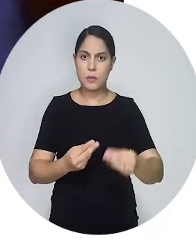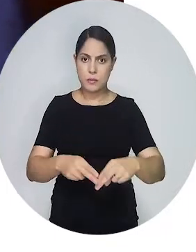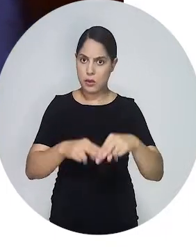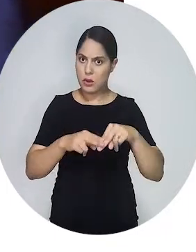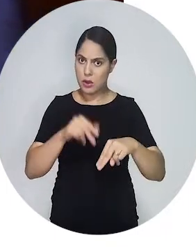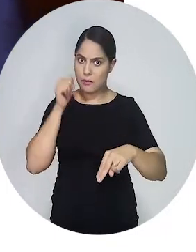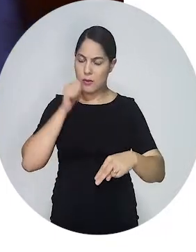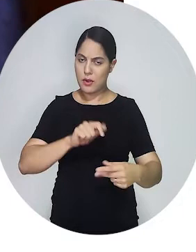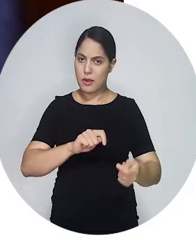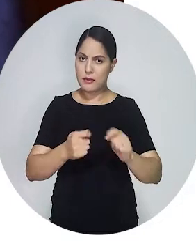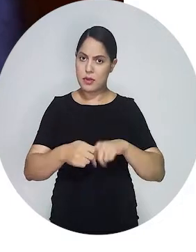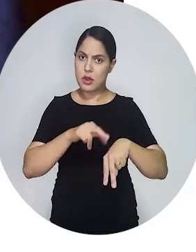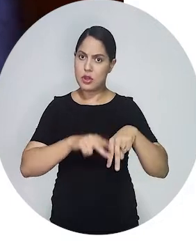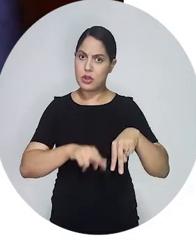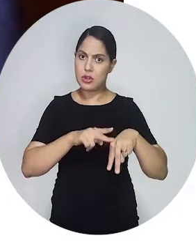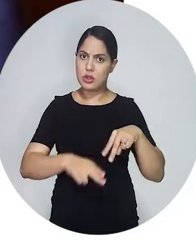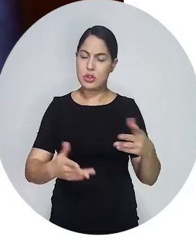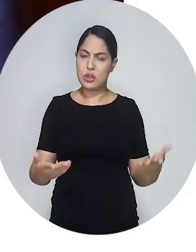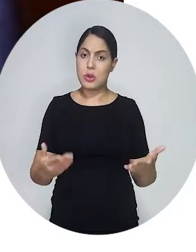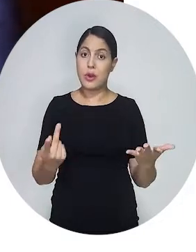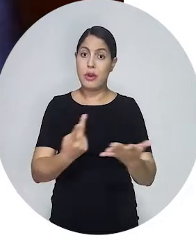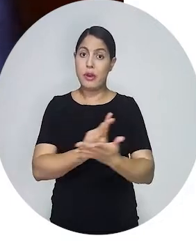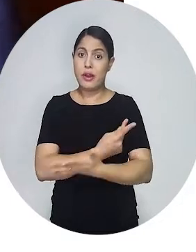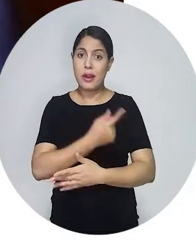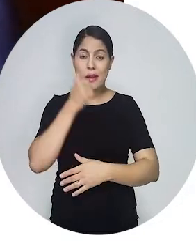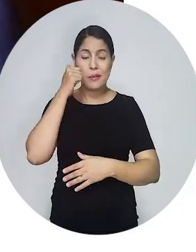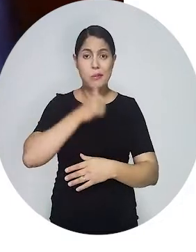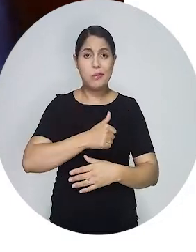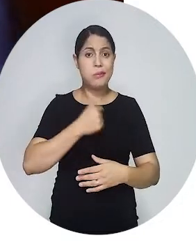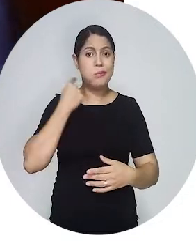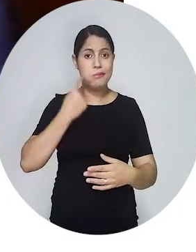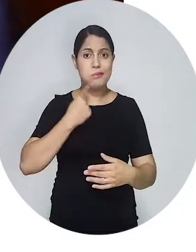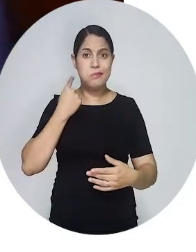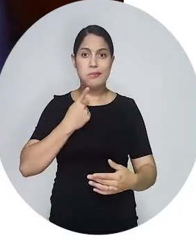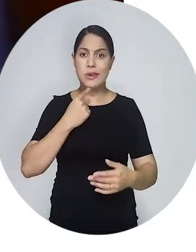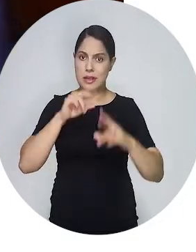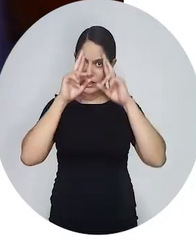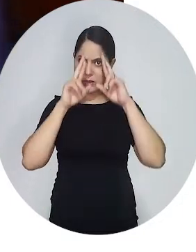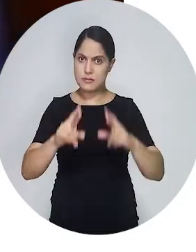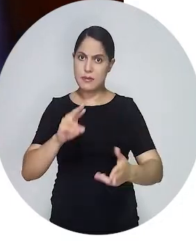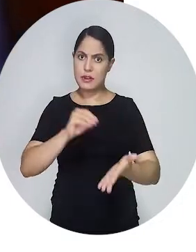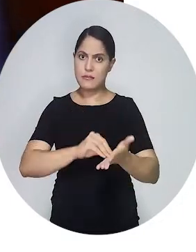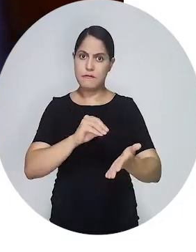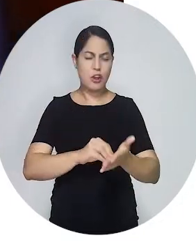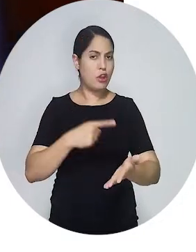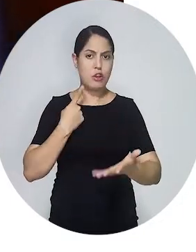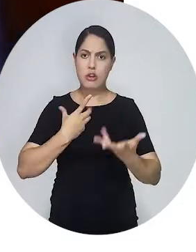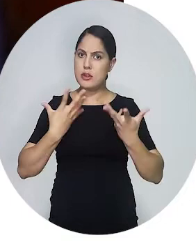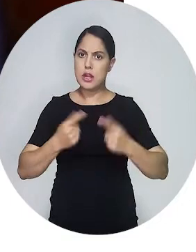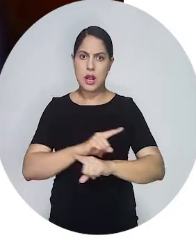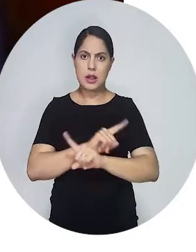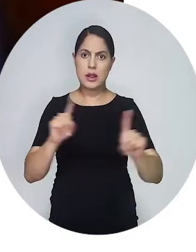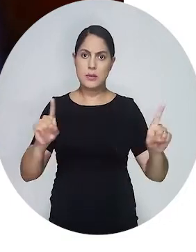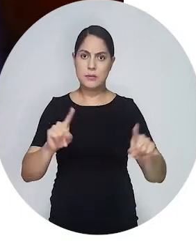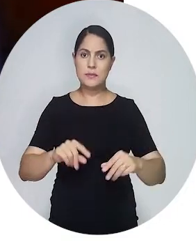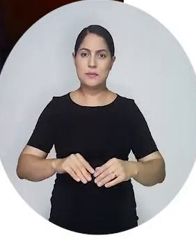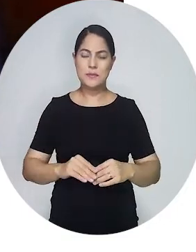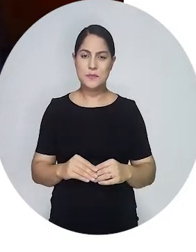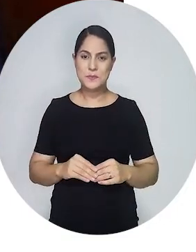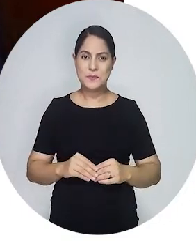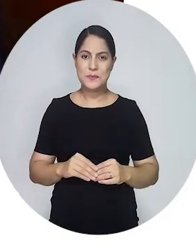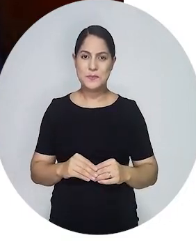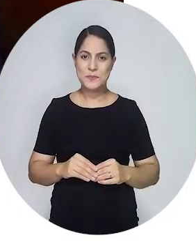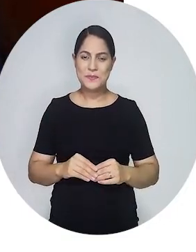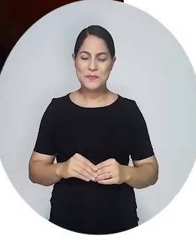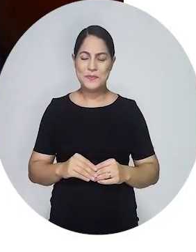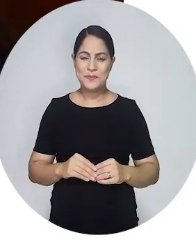cuidados. Justamente pela ausência de um olhar adequado pela ótica de gênero, é que muitas mulheres advogadas são diariamente